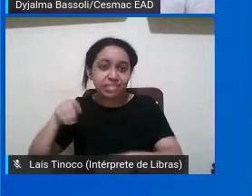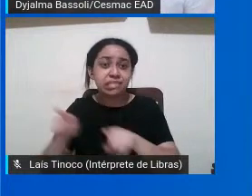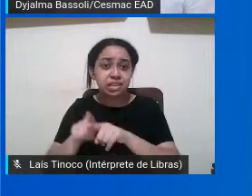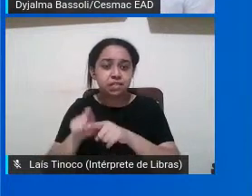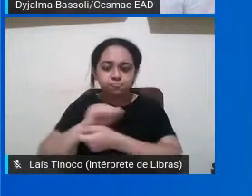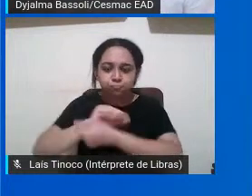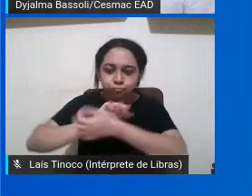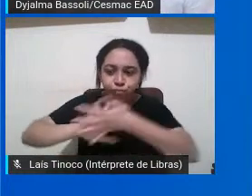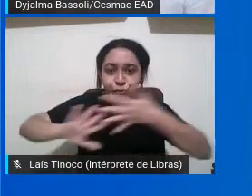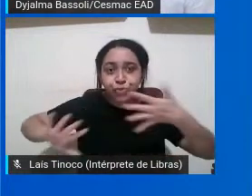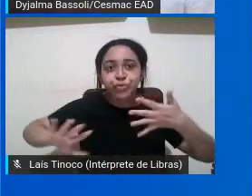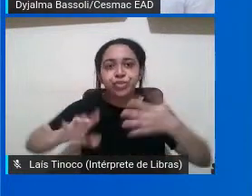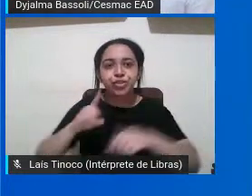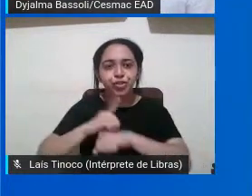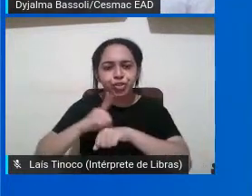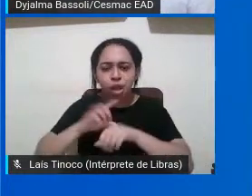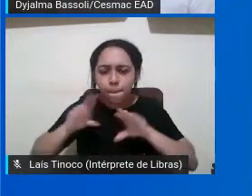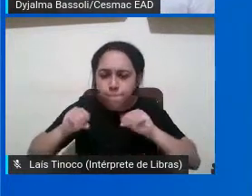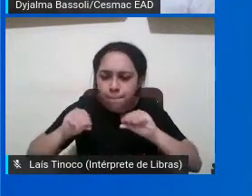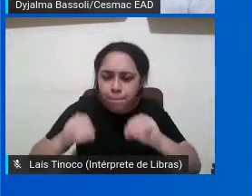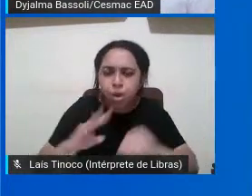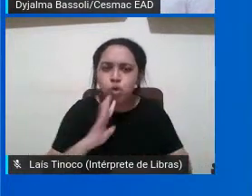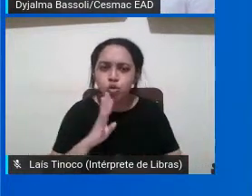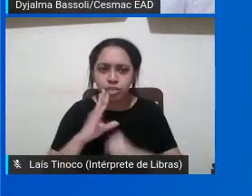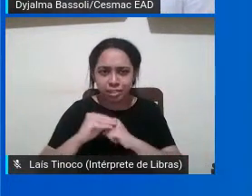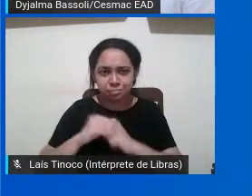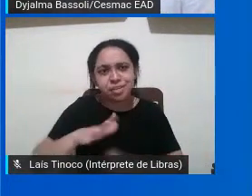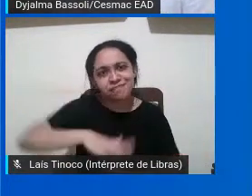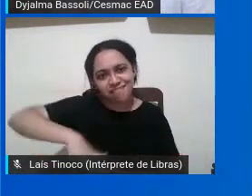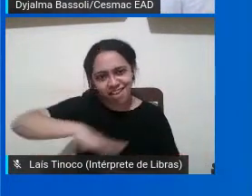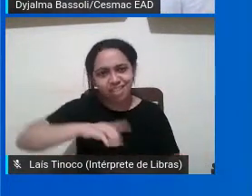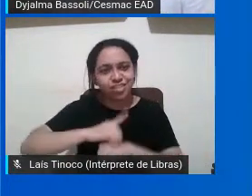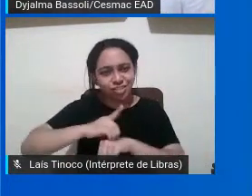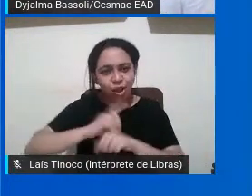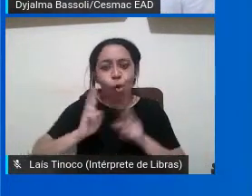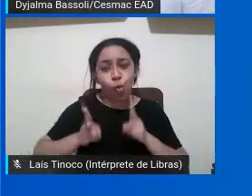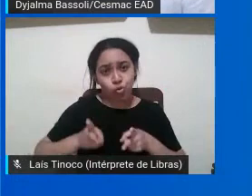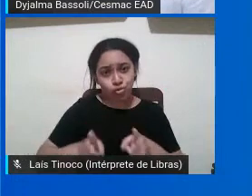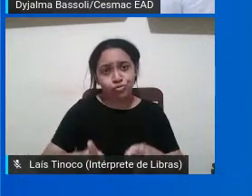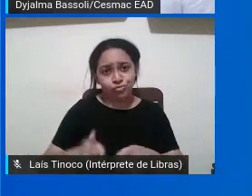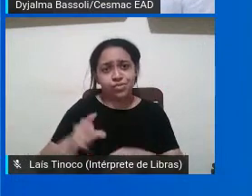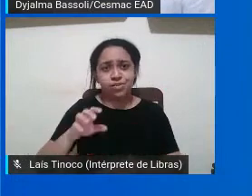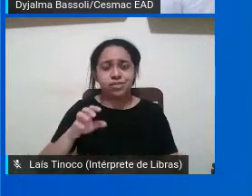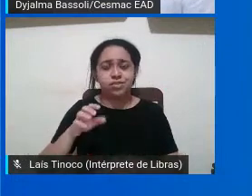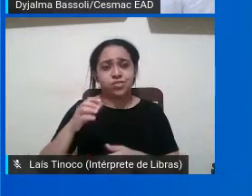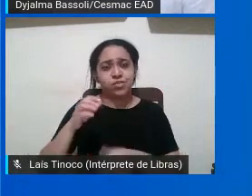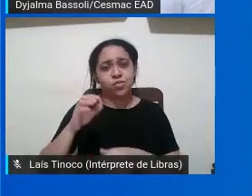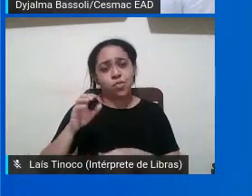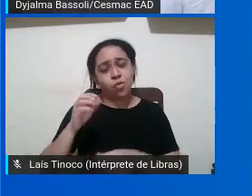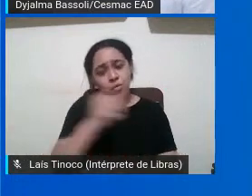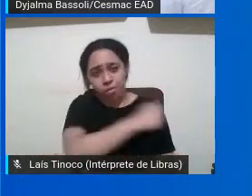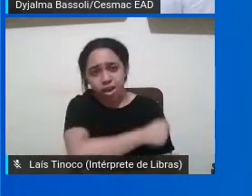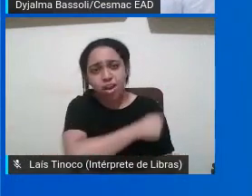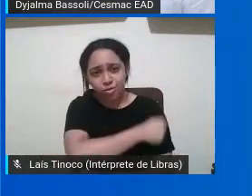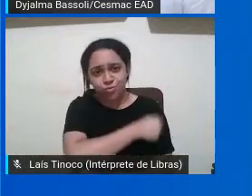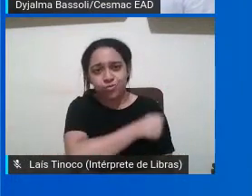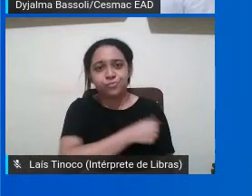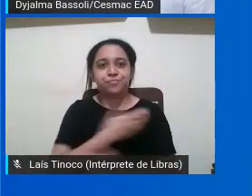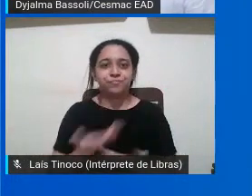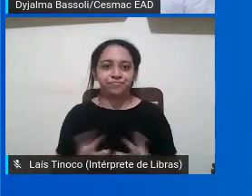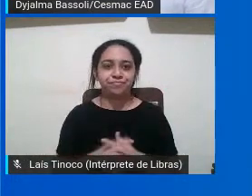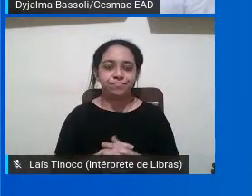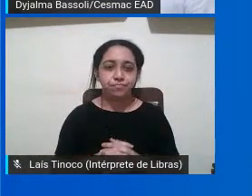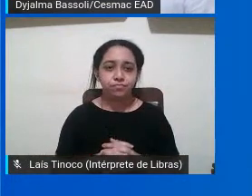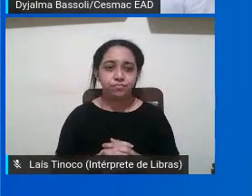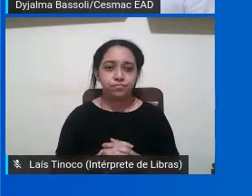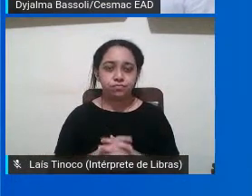digital necessária para permanecer como aluno de educação a distância e essa pode passar